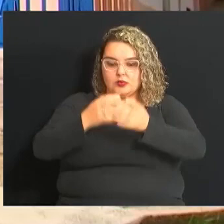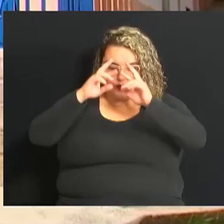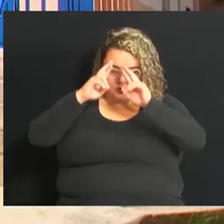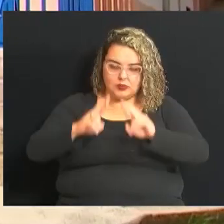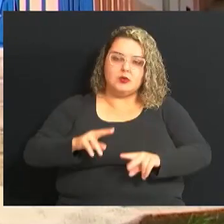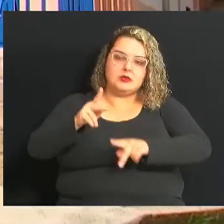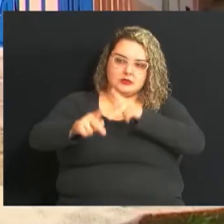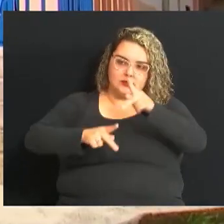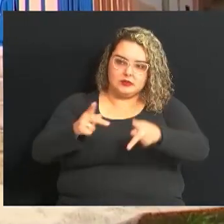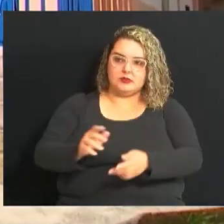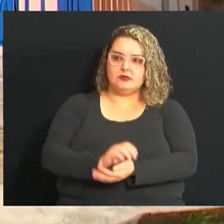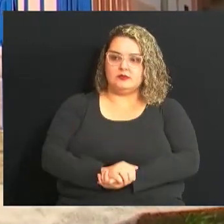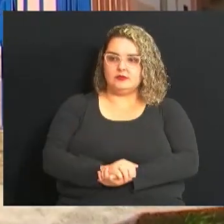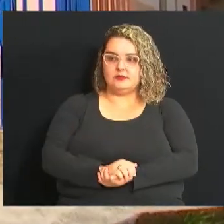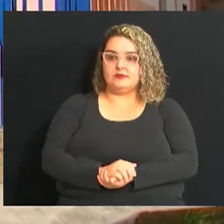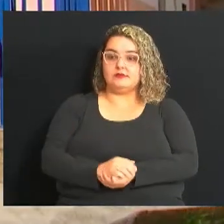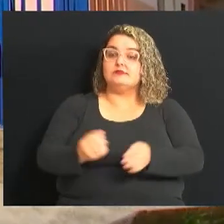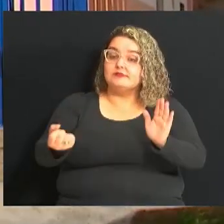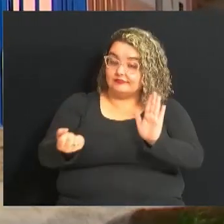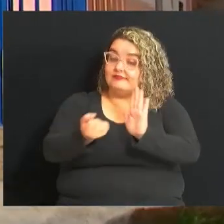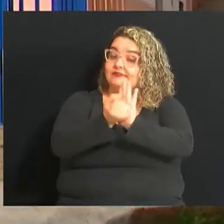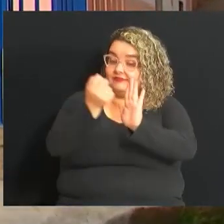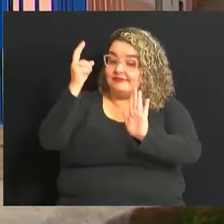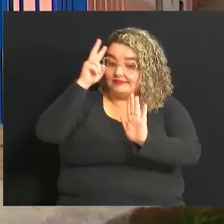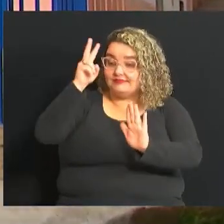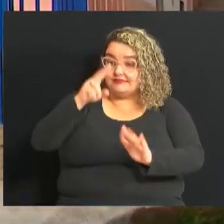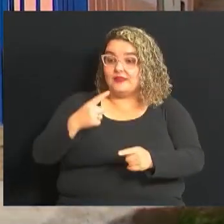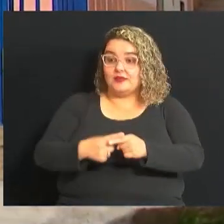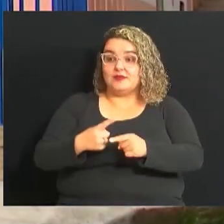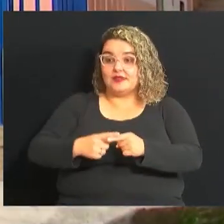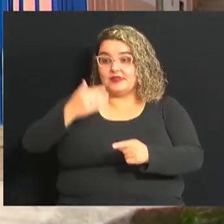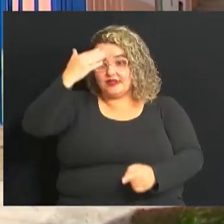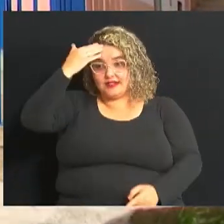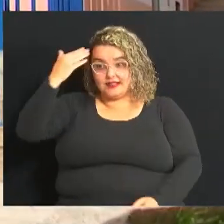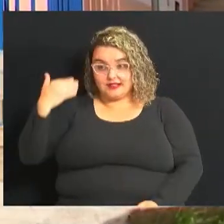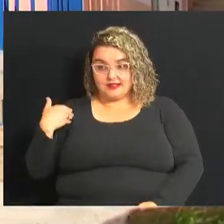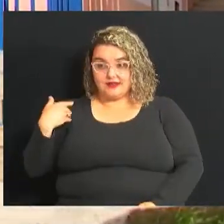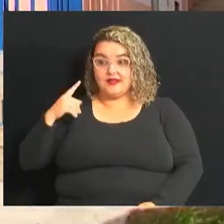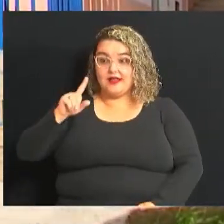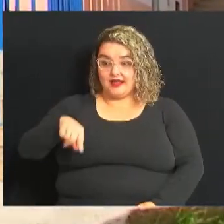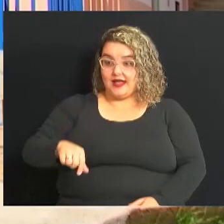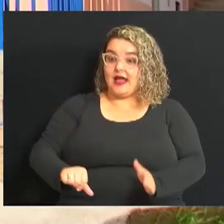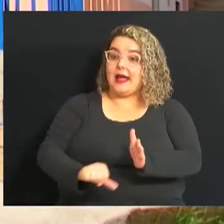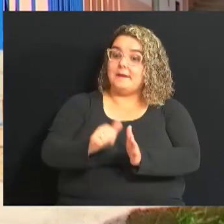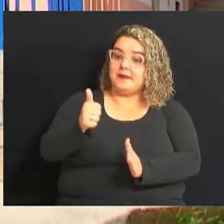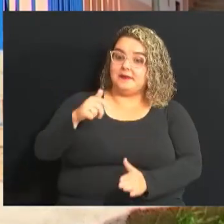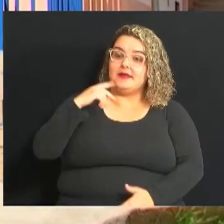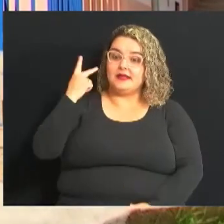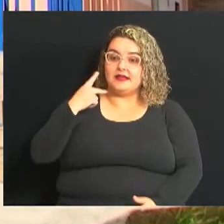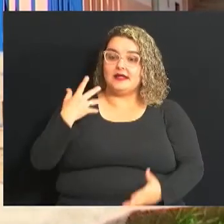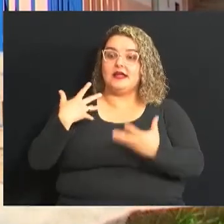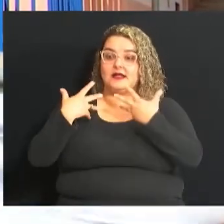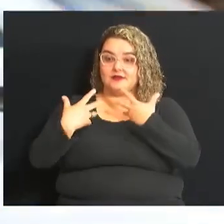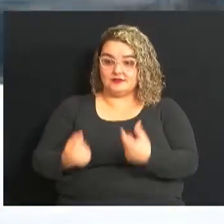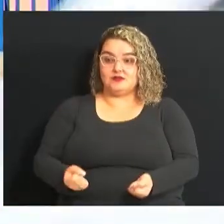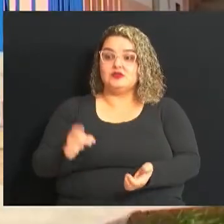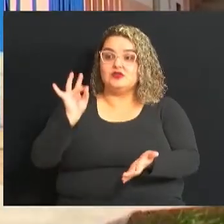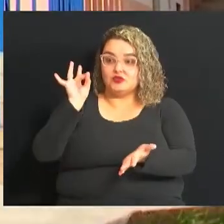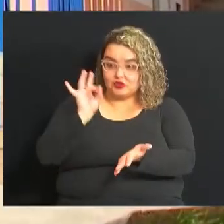população. Uma marca histórica porque Débora Palermo é a primeira vereadora a assumir de